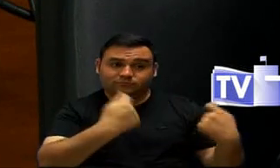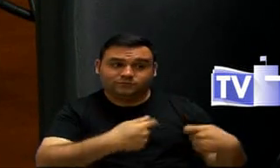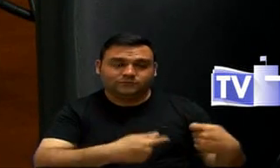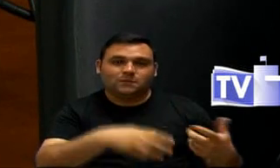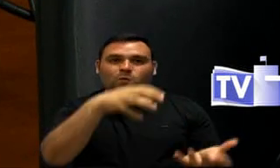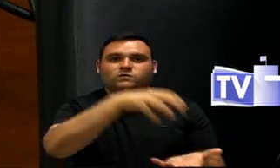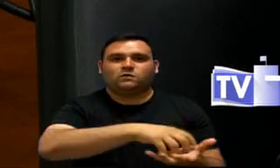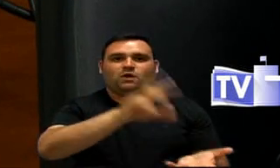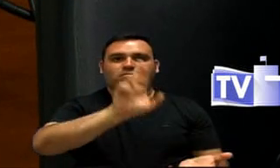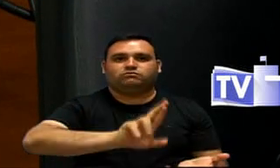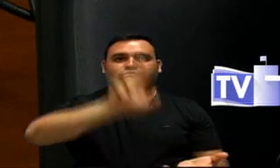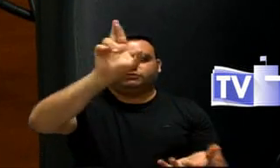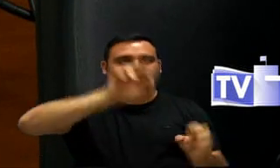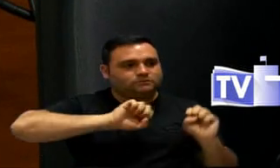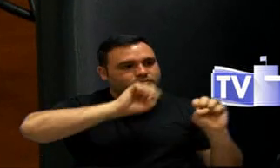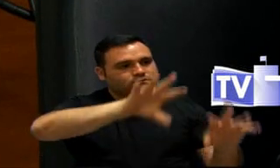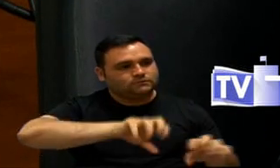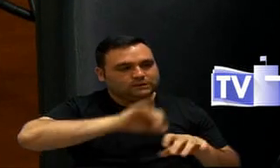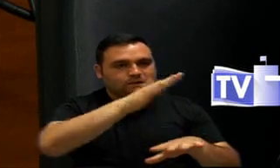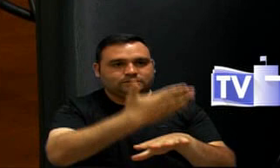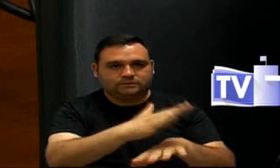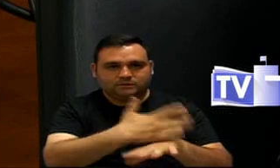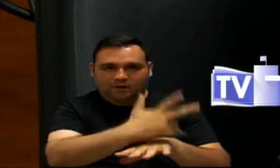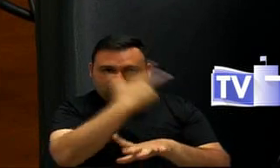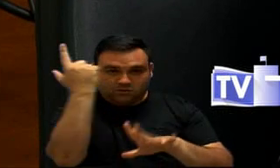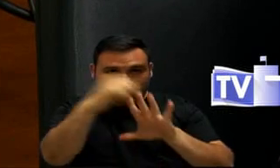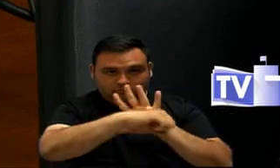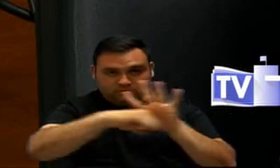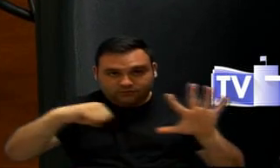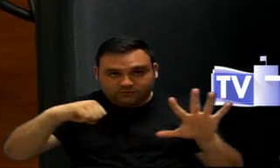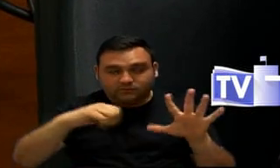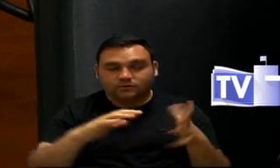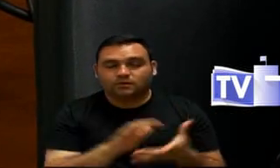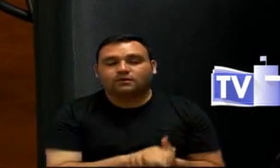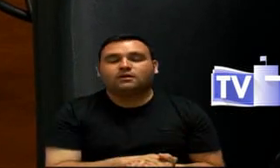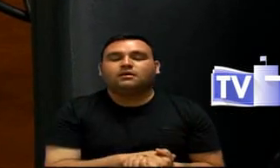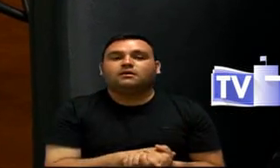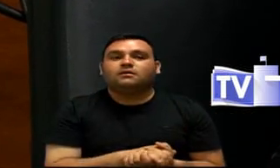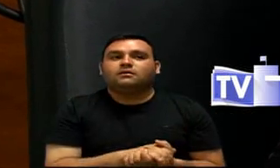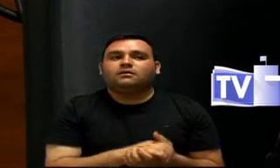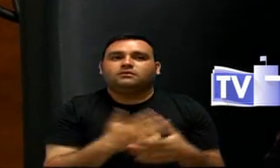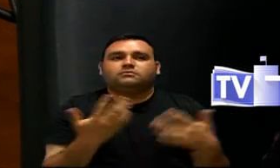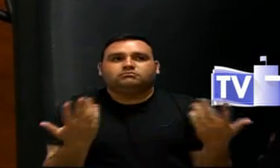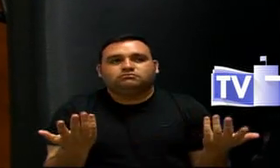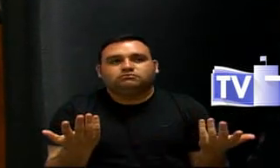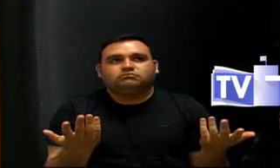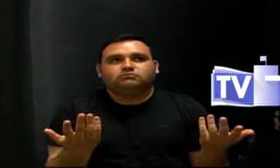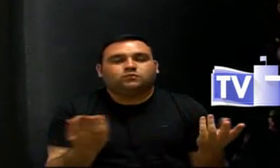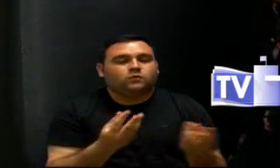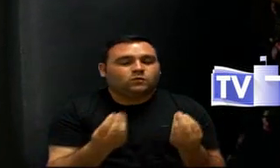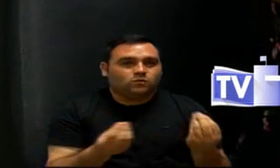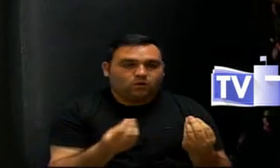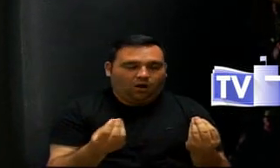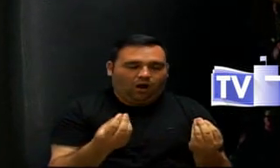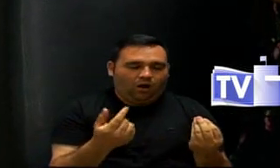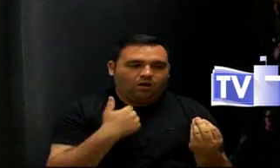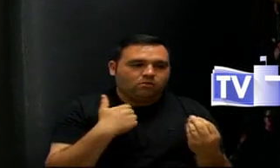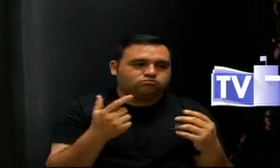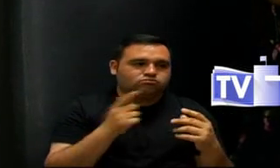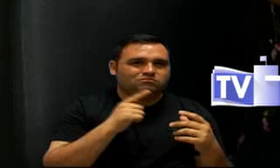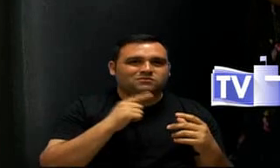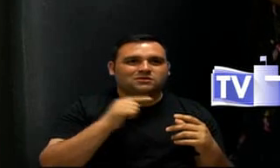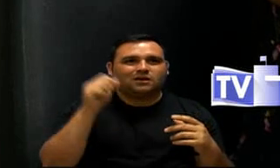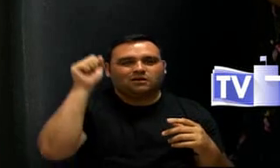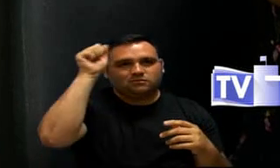de responsabilização e reeducação do agressor. Então, assim, trabalho com uma